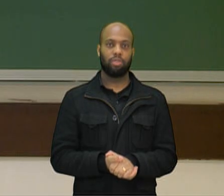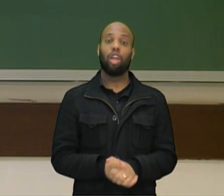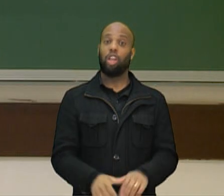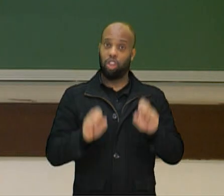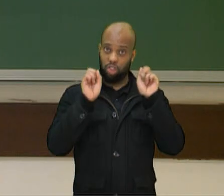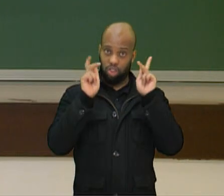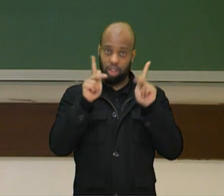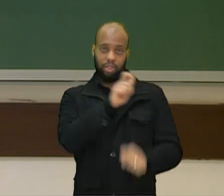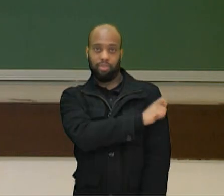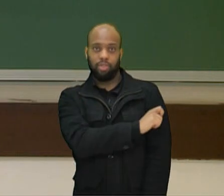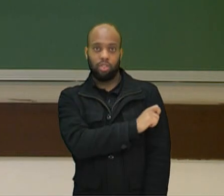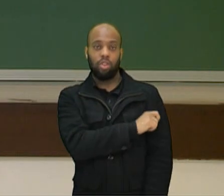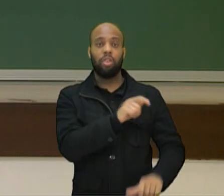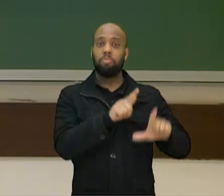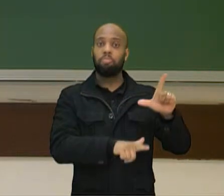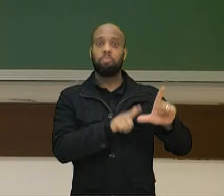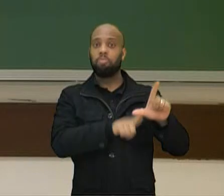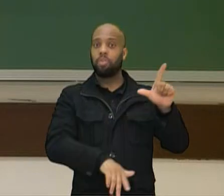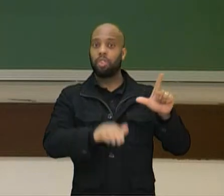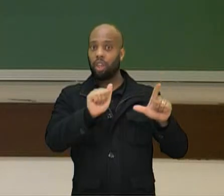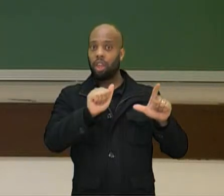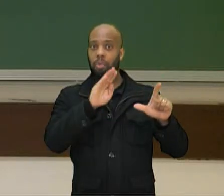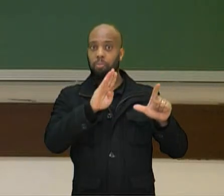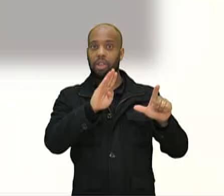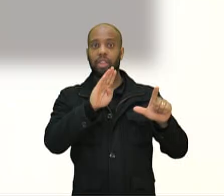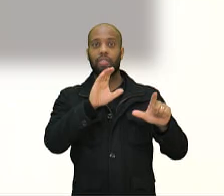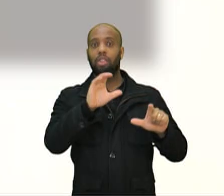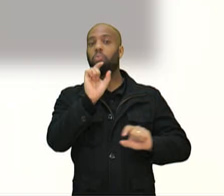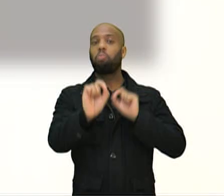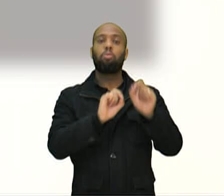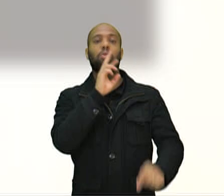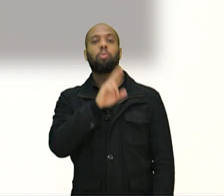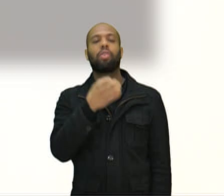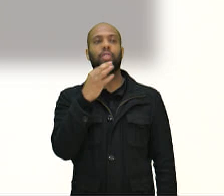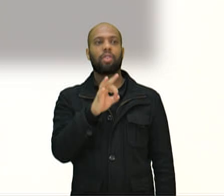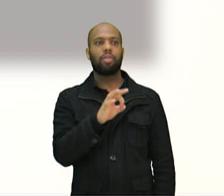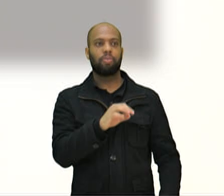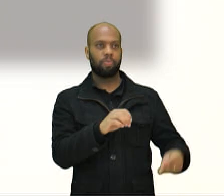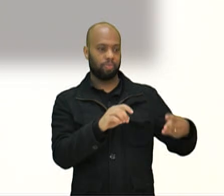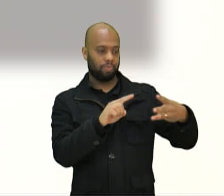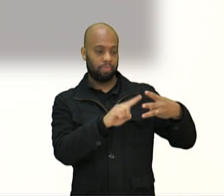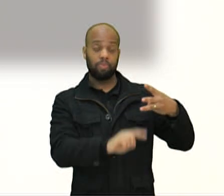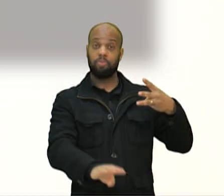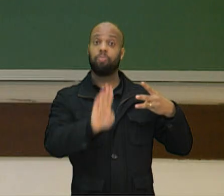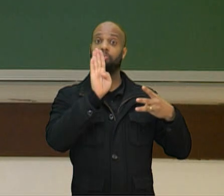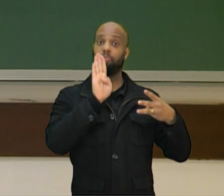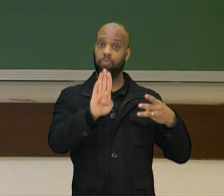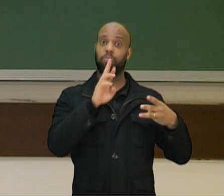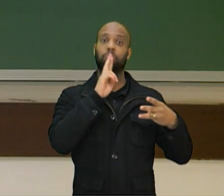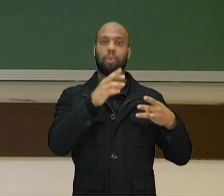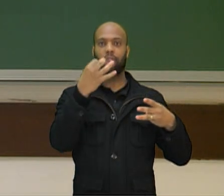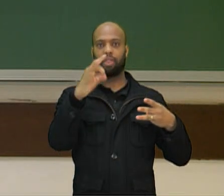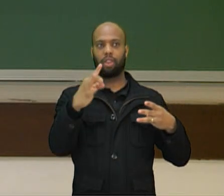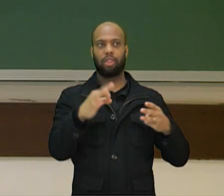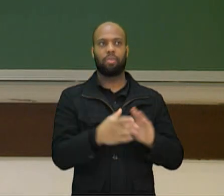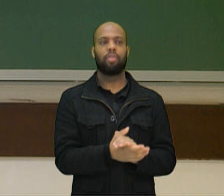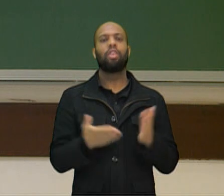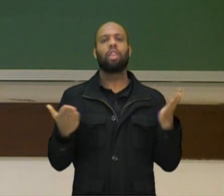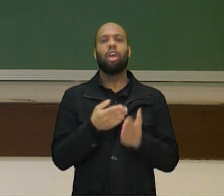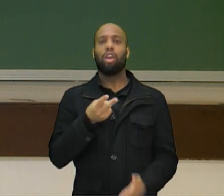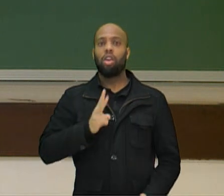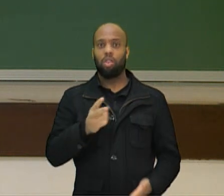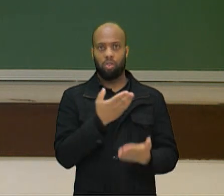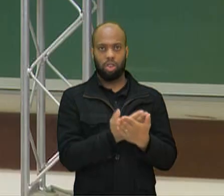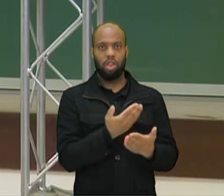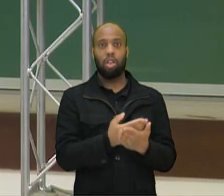Muito bem, estudante. Letra A, B ou C? Resposta correta está ali, ó. Condensação, letra B. Dando continuidade à